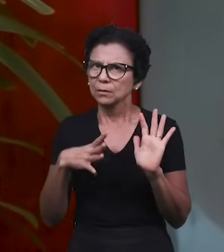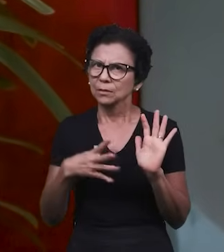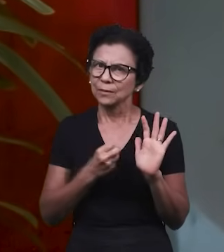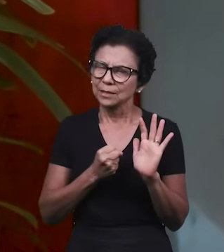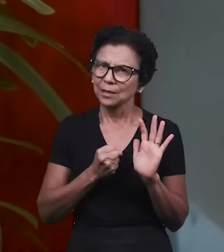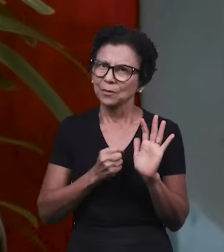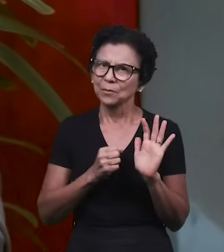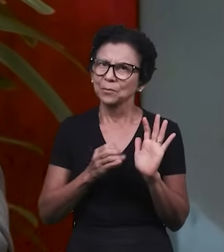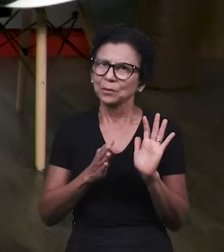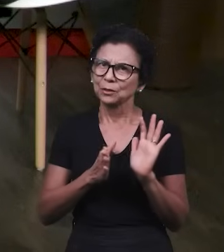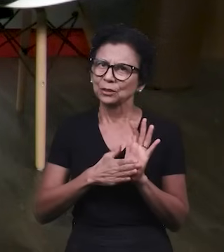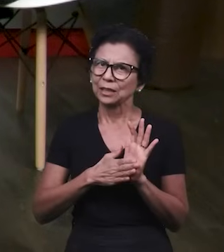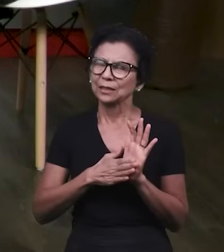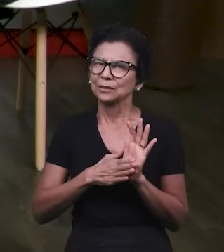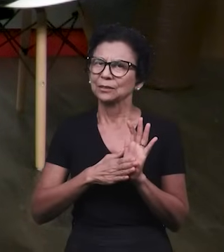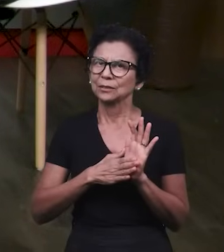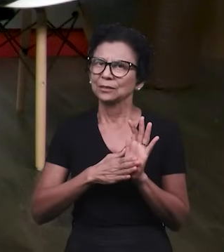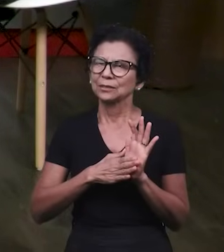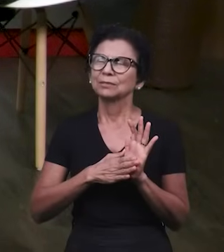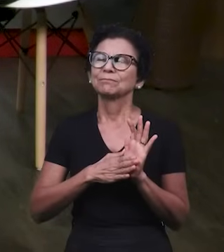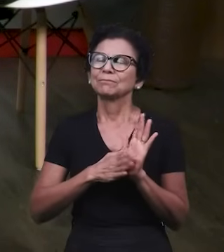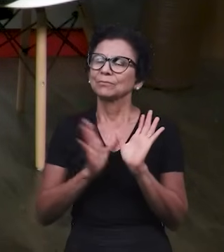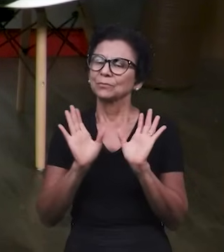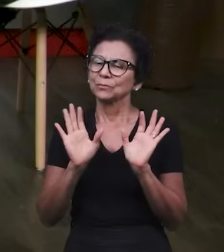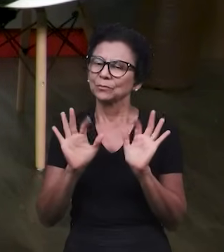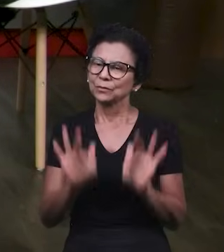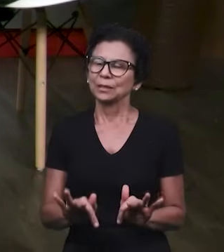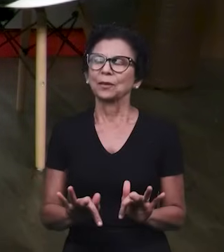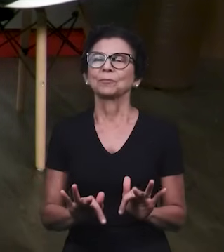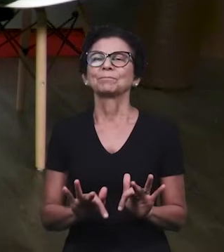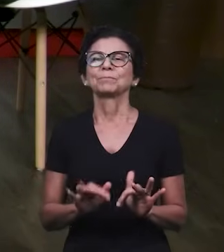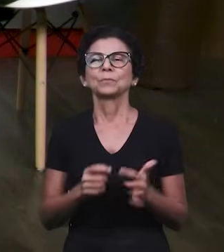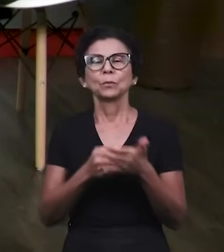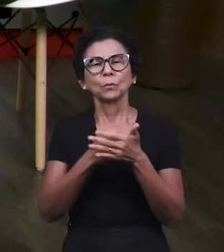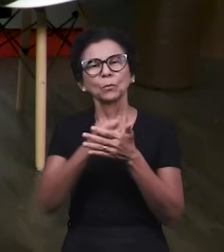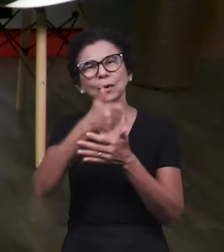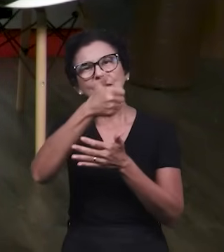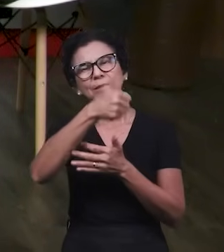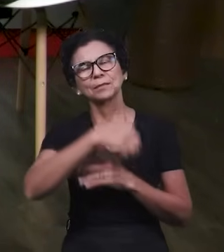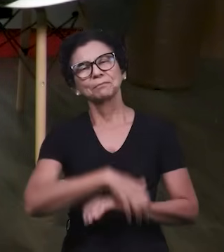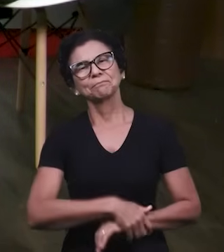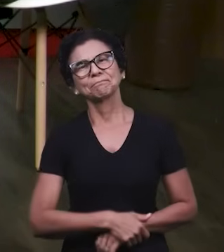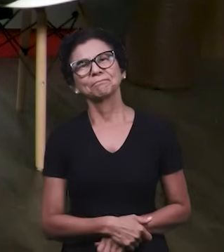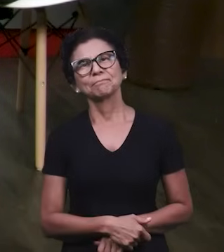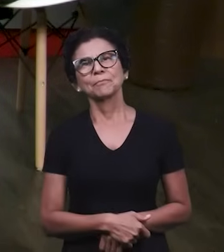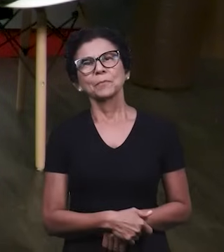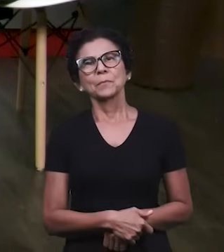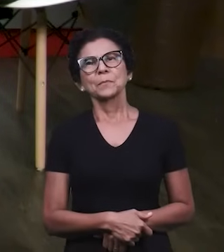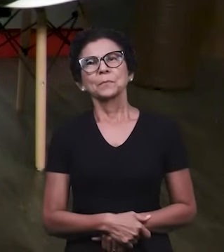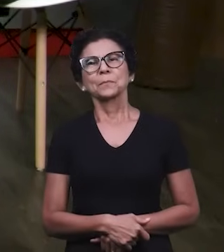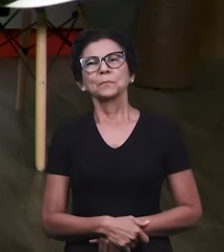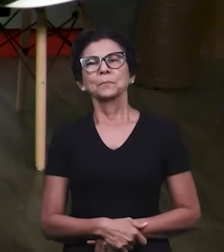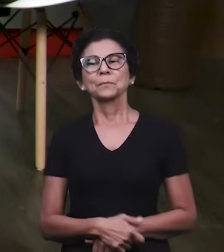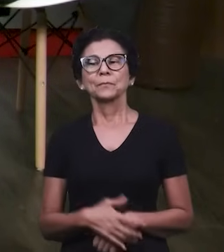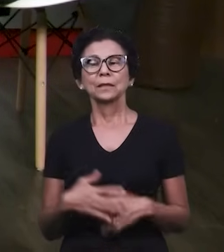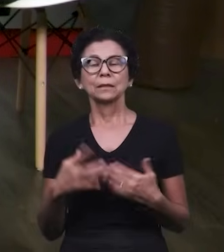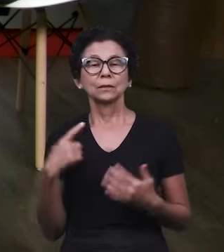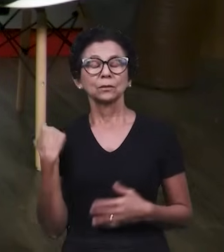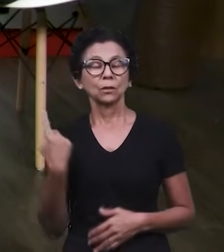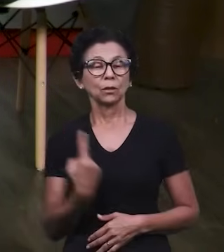ele está acontecendo. Podemos então afirmar, pastor Josias, que nós estamos